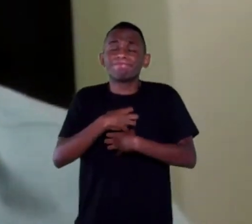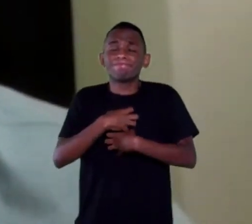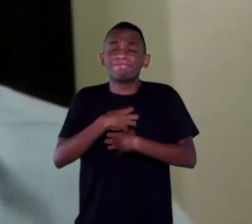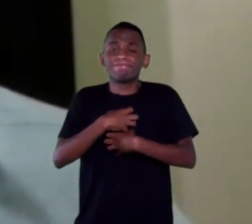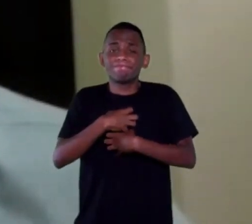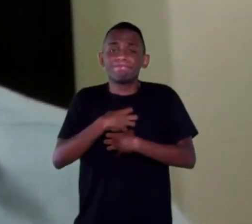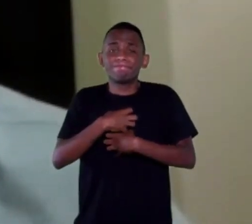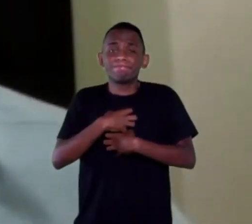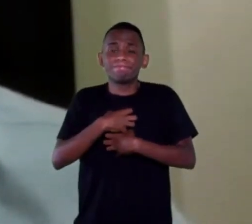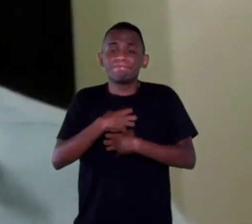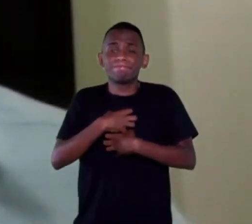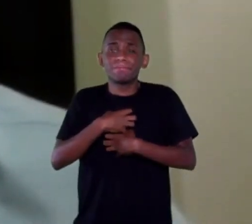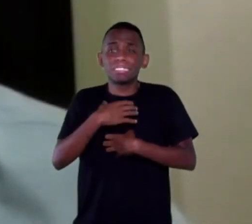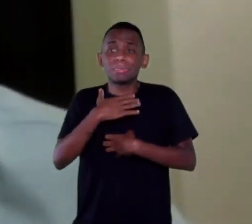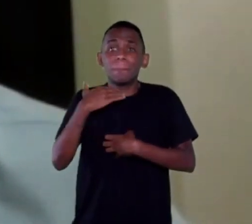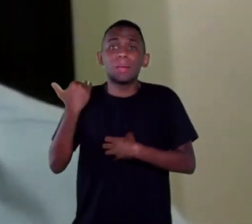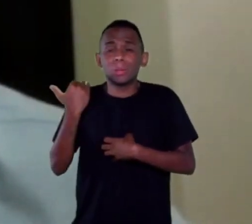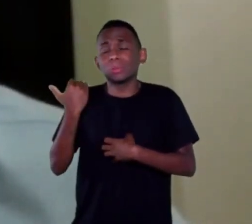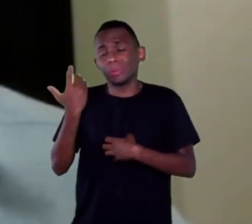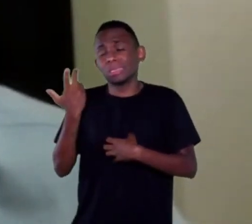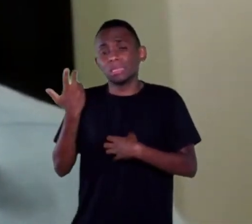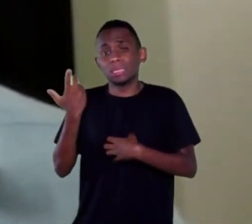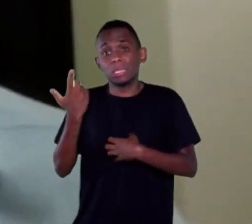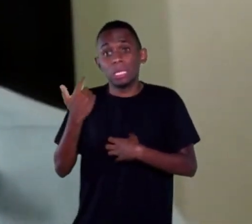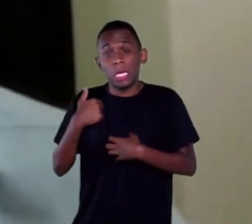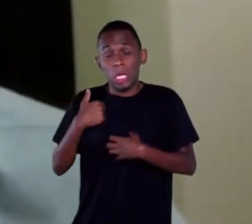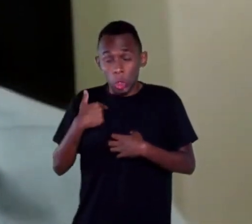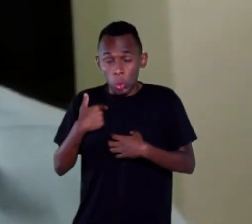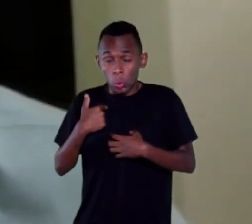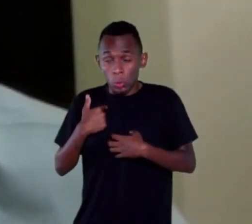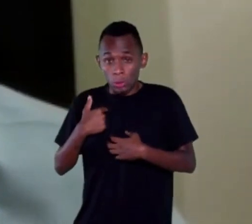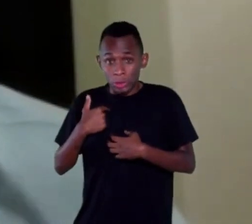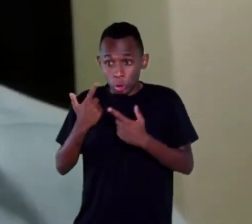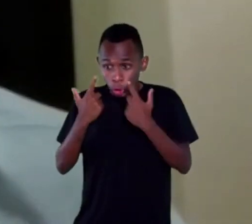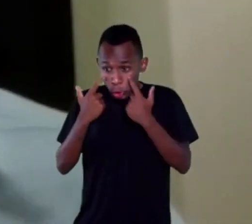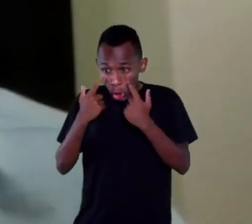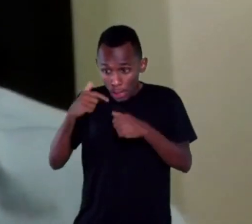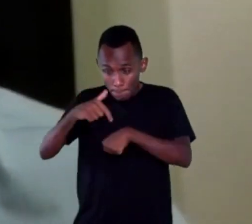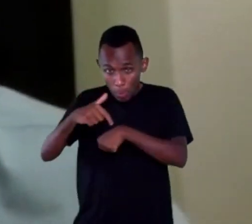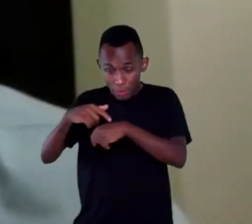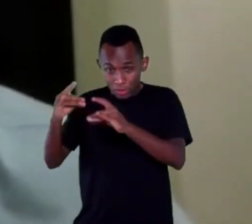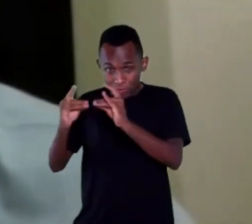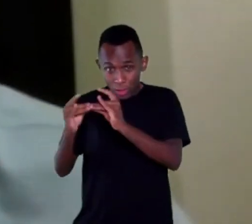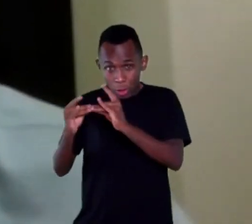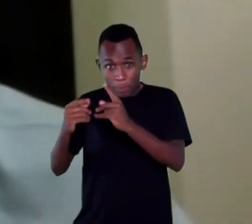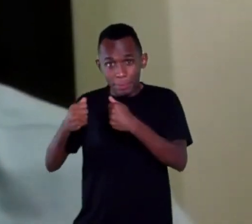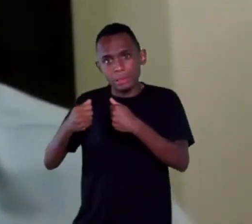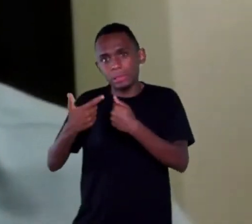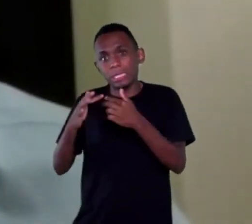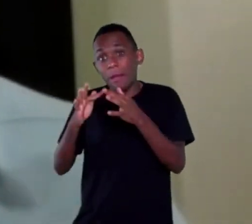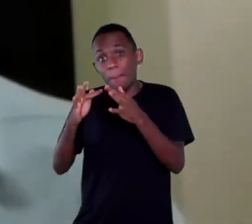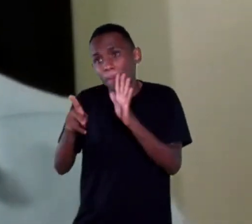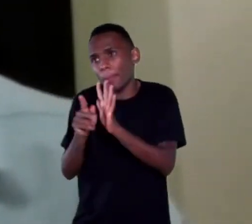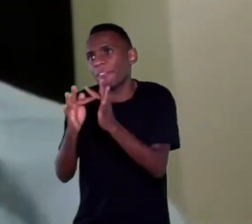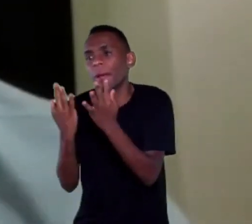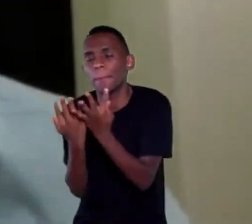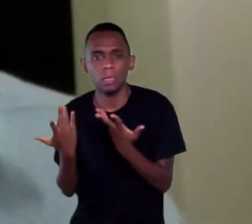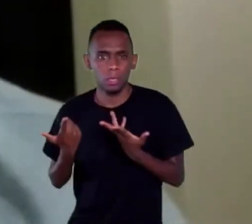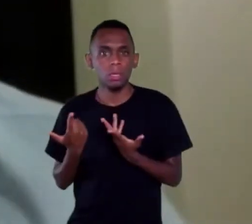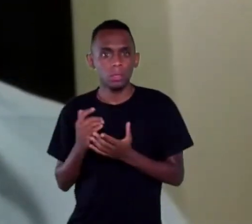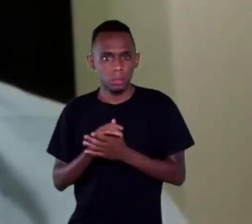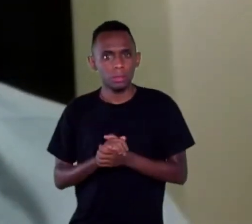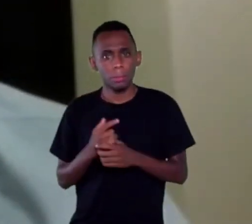querido. E para eu poder chorar num velório, tem que ser uma pessoa muito próxima, porque senão virou meio que corriqueiro, uma